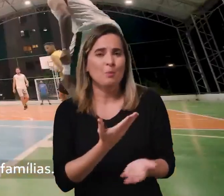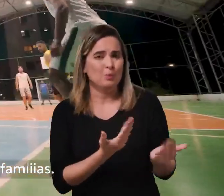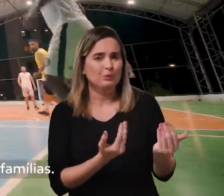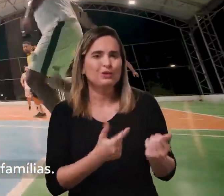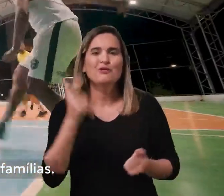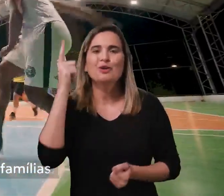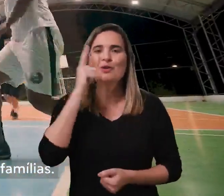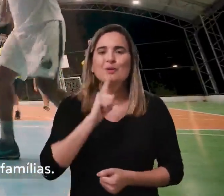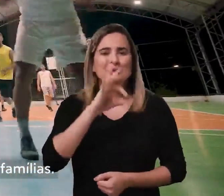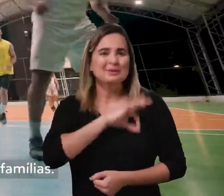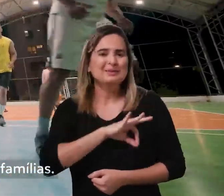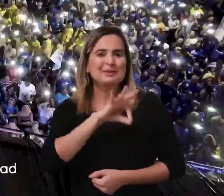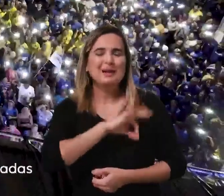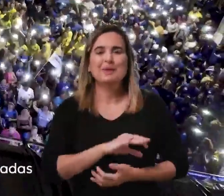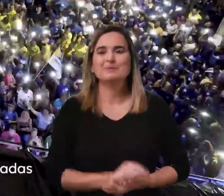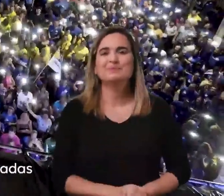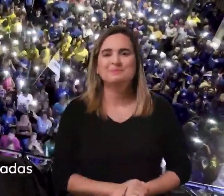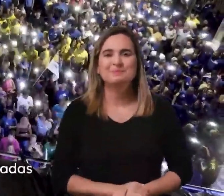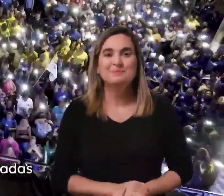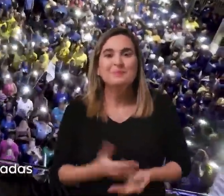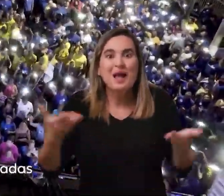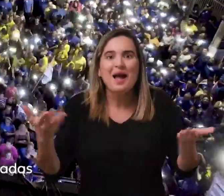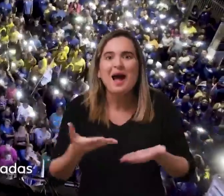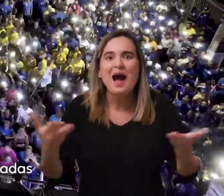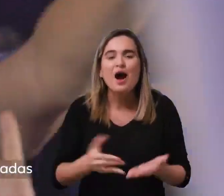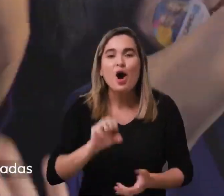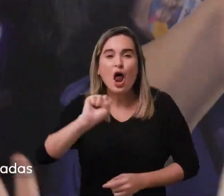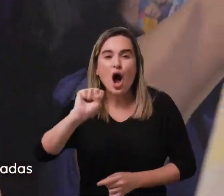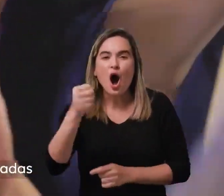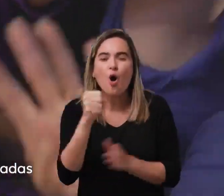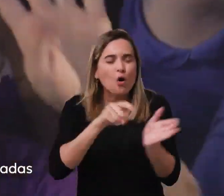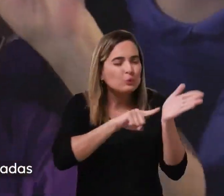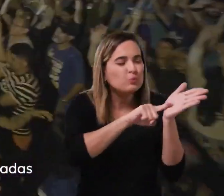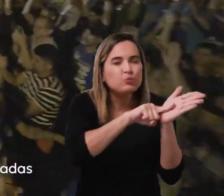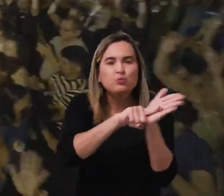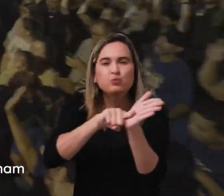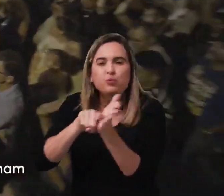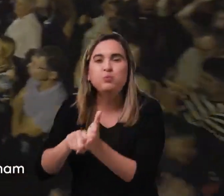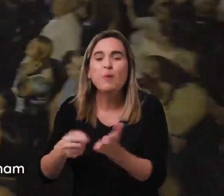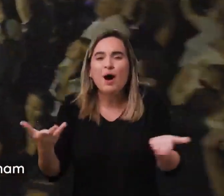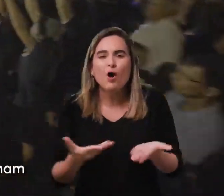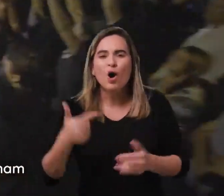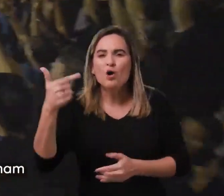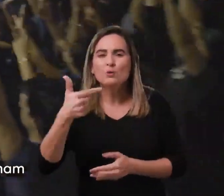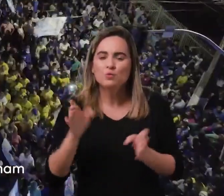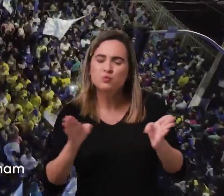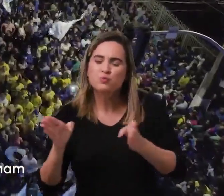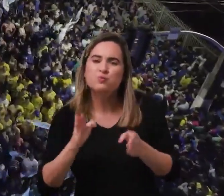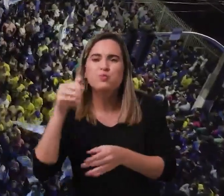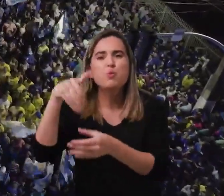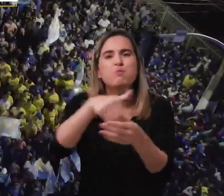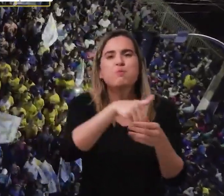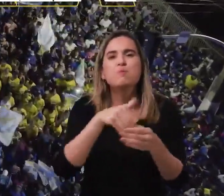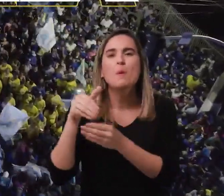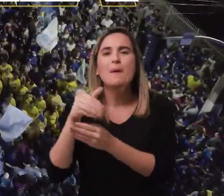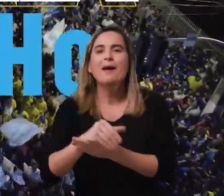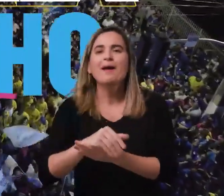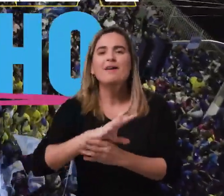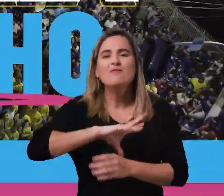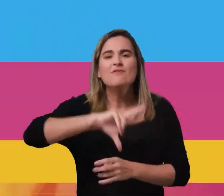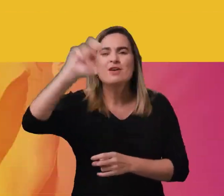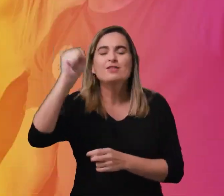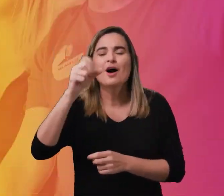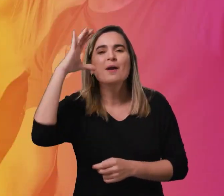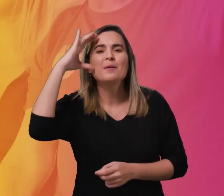os jovens e suas famílias. Já são mais de 8 pesquisas divulgadas neste segundo turno que confirmam a vitória de